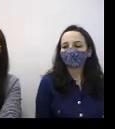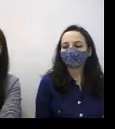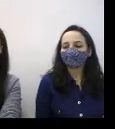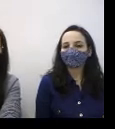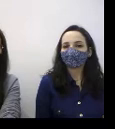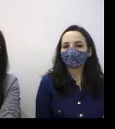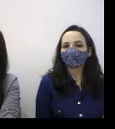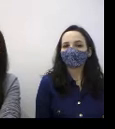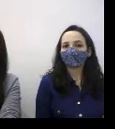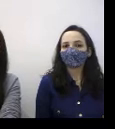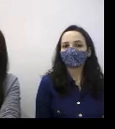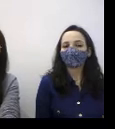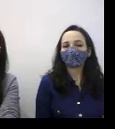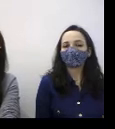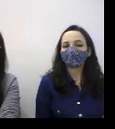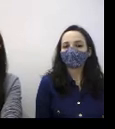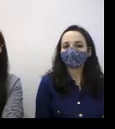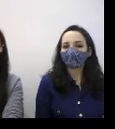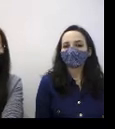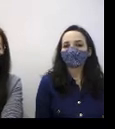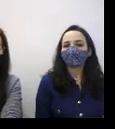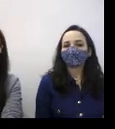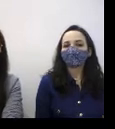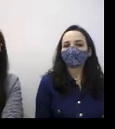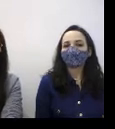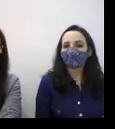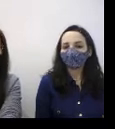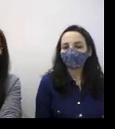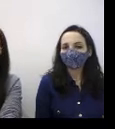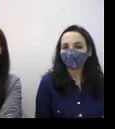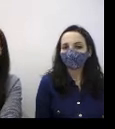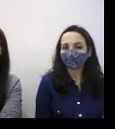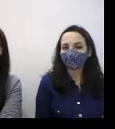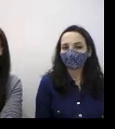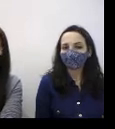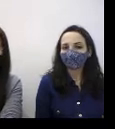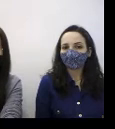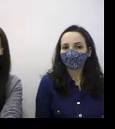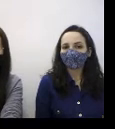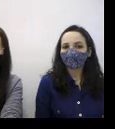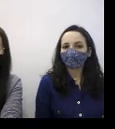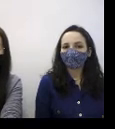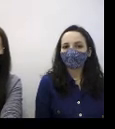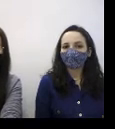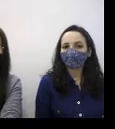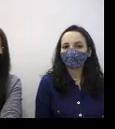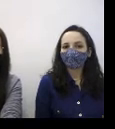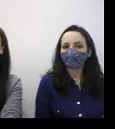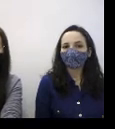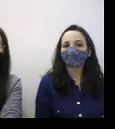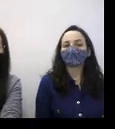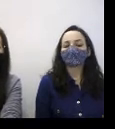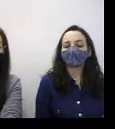essa noção de como que eu estou dentro, né, de uma expectativa geral, elas estão